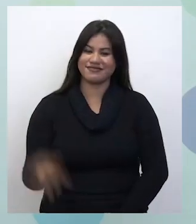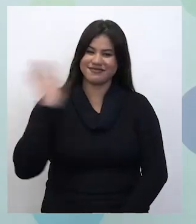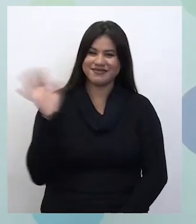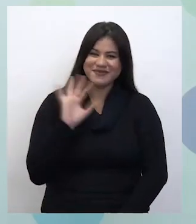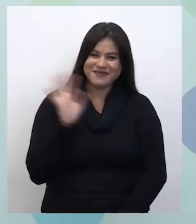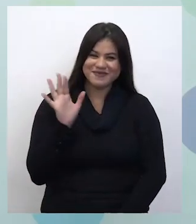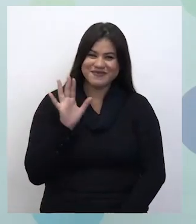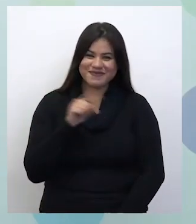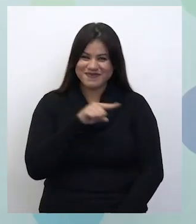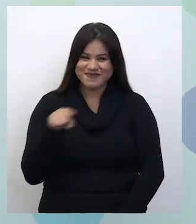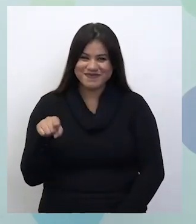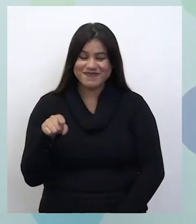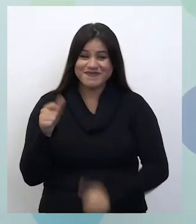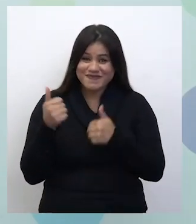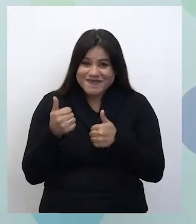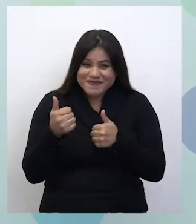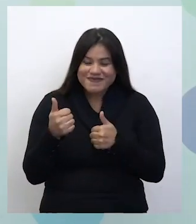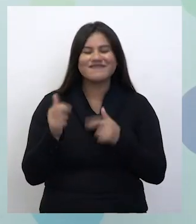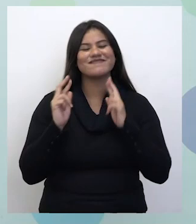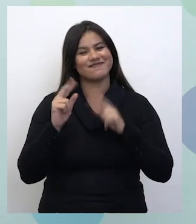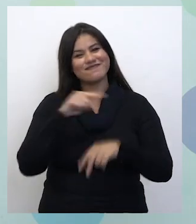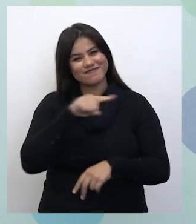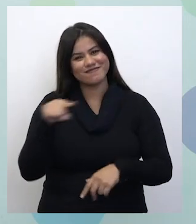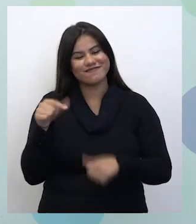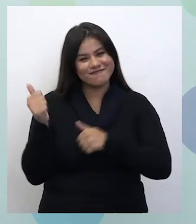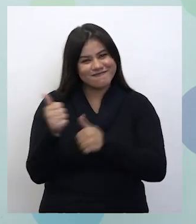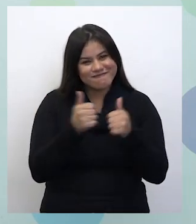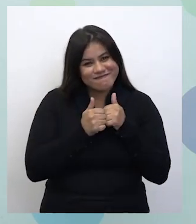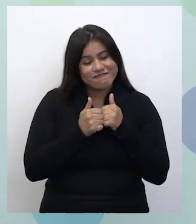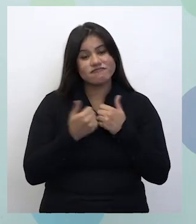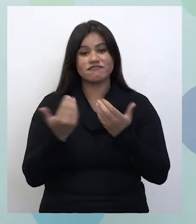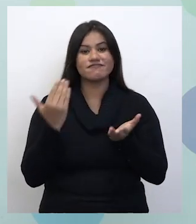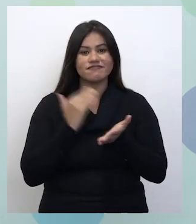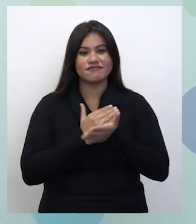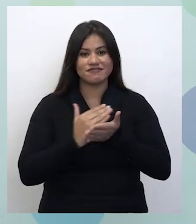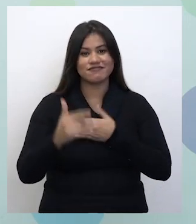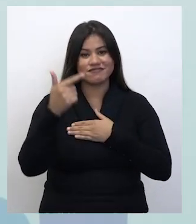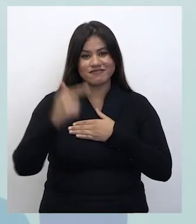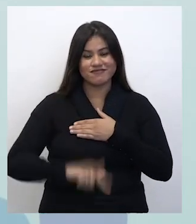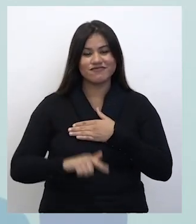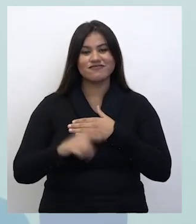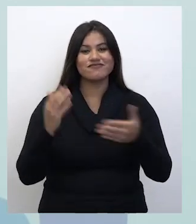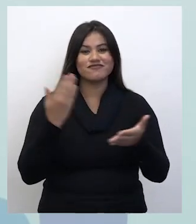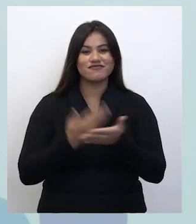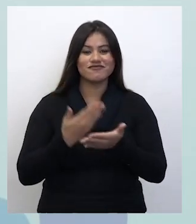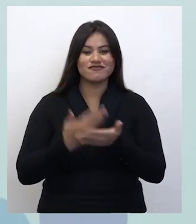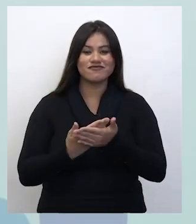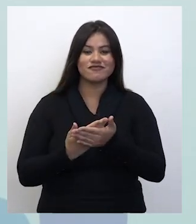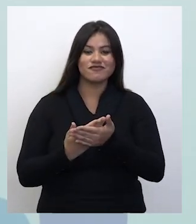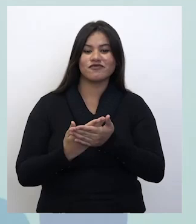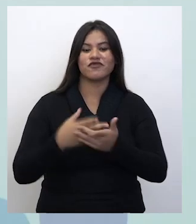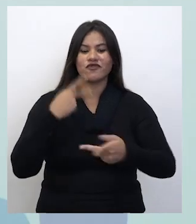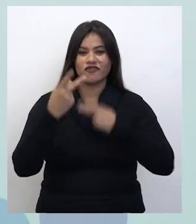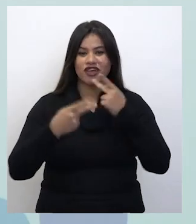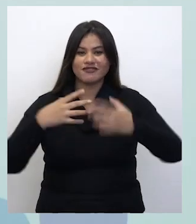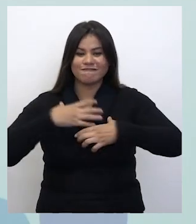Olá, como vocês estão? Espero que todos estejam bem e nós vamos começar mais uma aula falando sobre as